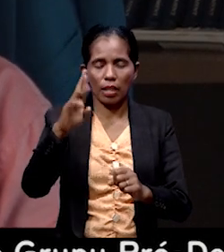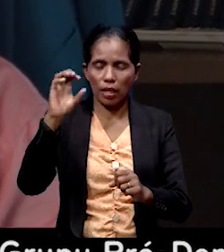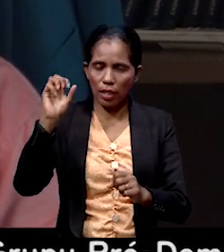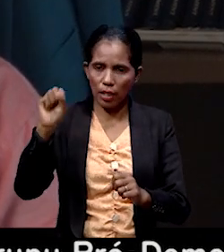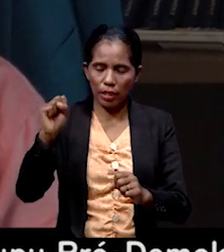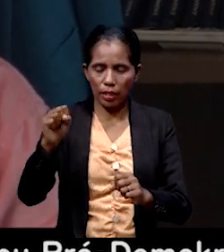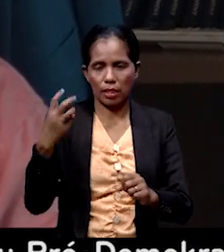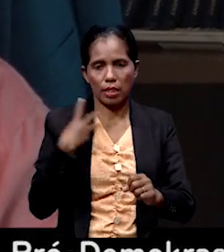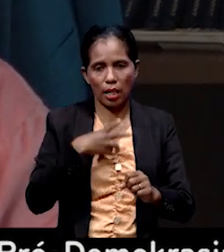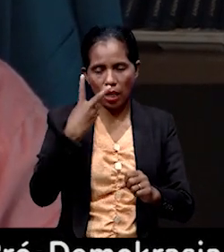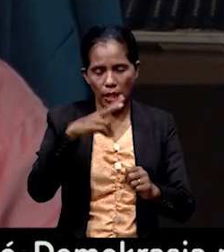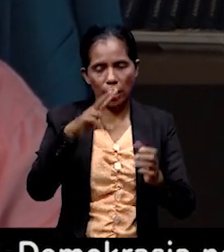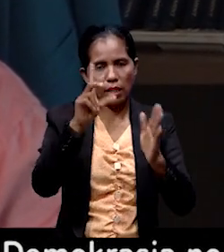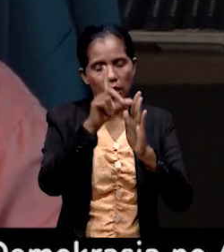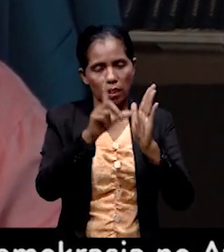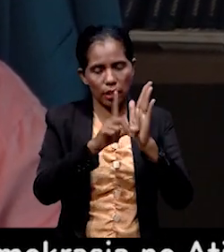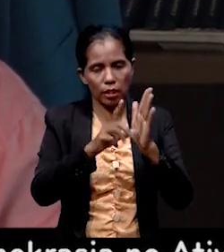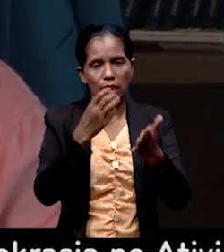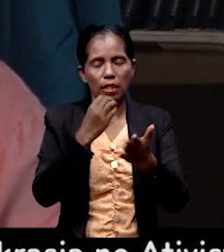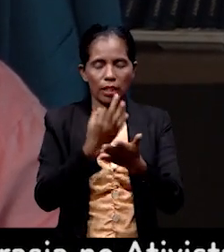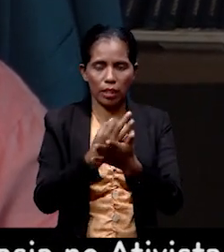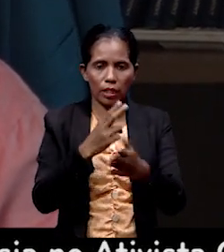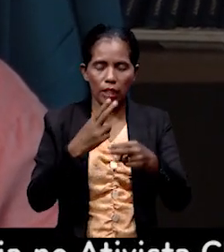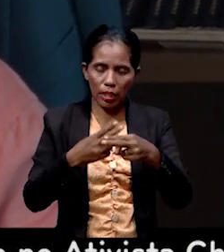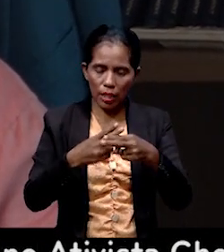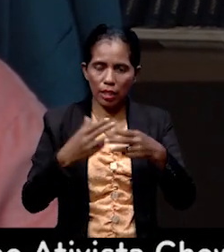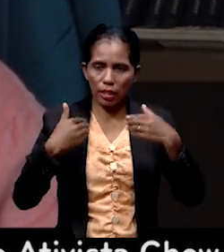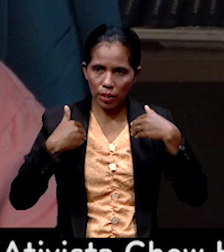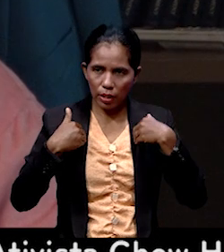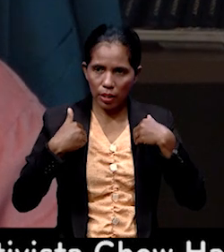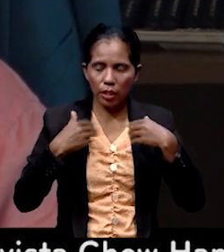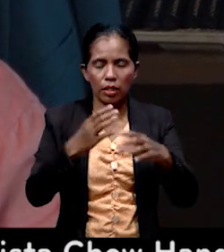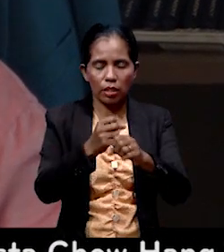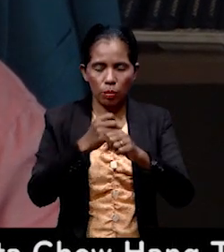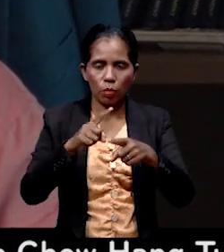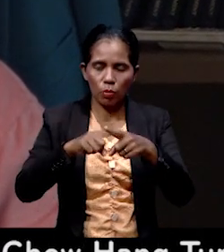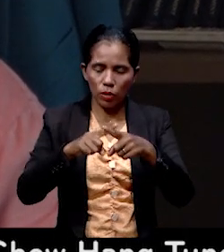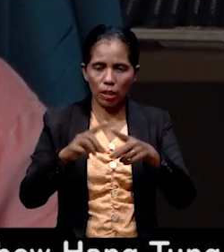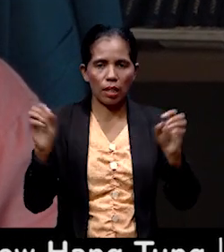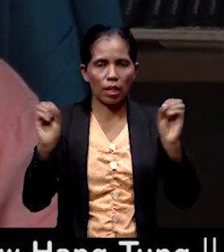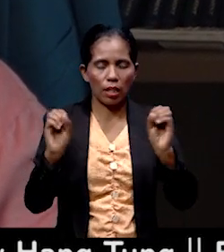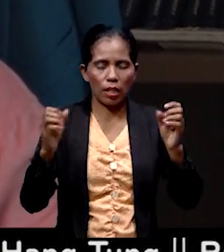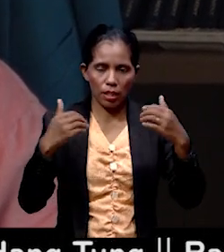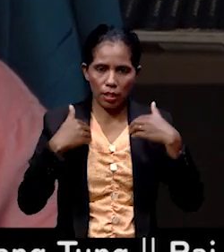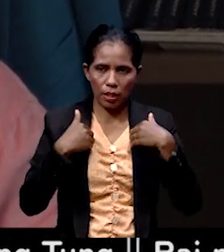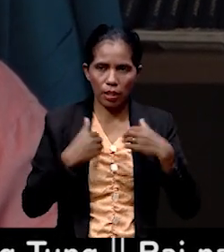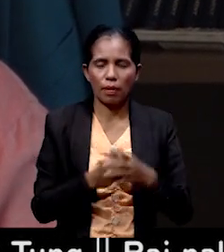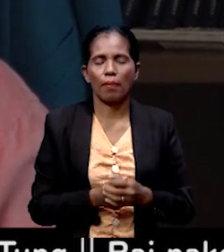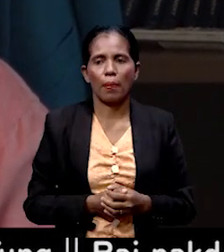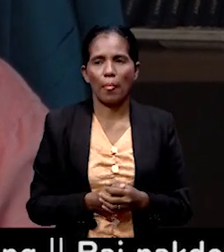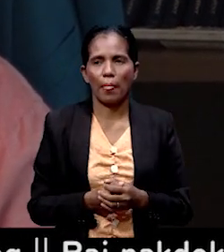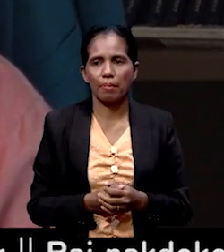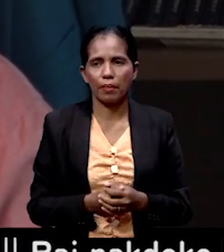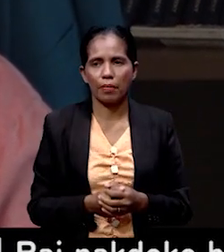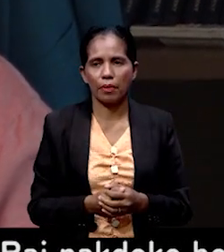nia lista, nia nara iha ba propina kalai, nia sim propina kalai, ho simu pursa kalai, i kwanu nia beneficia